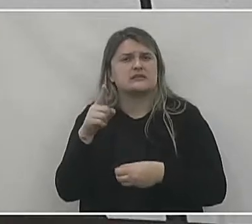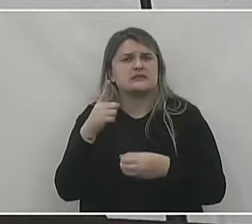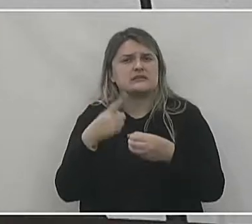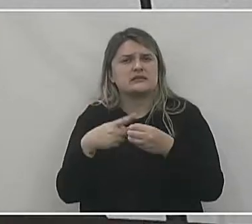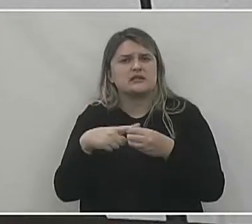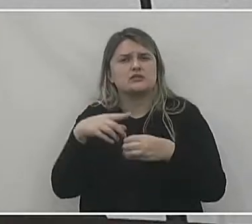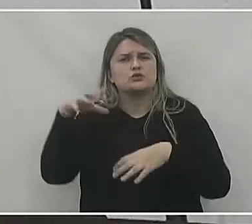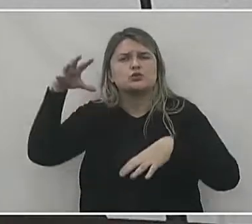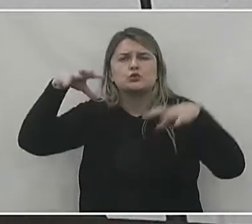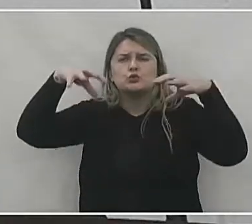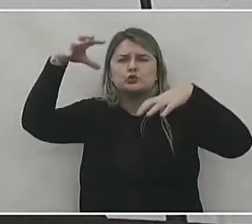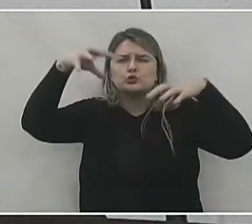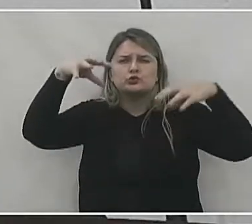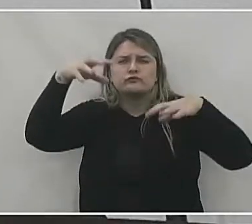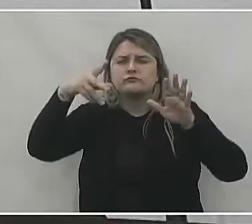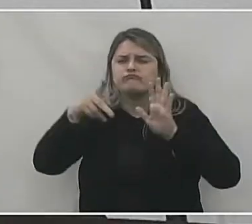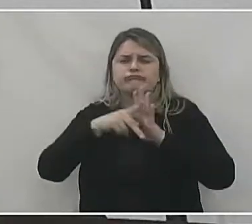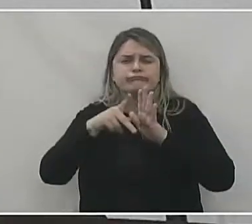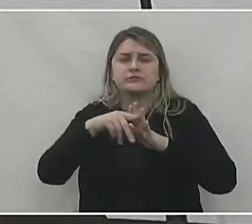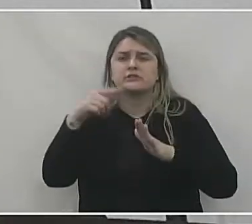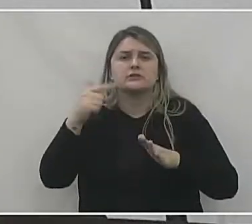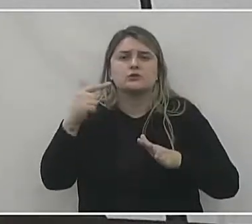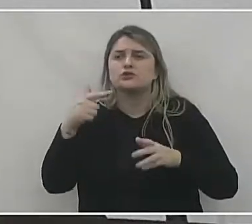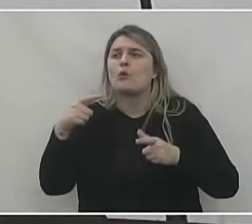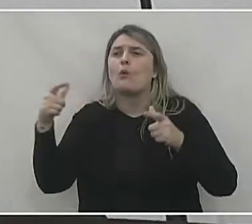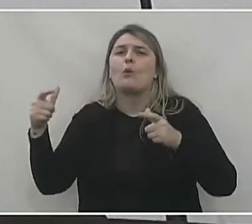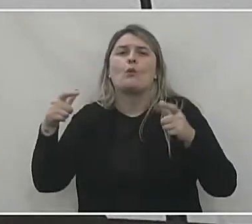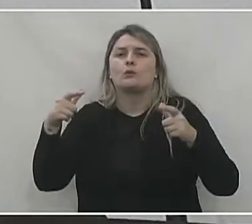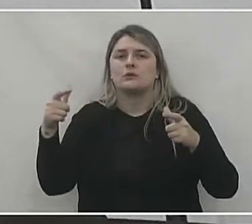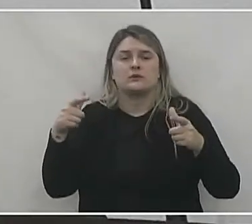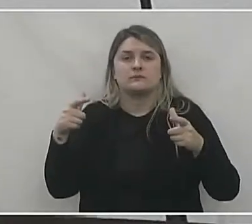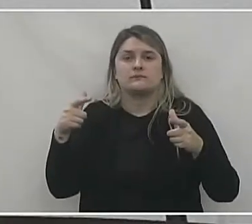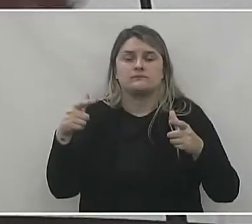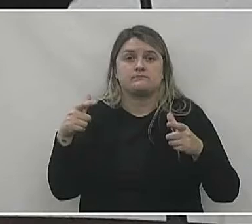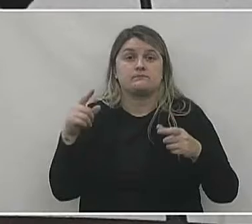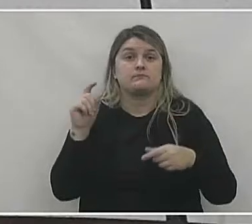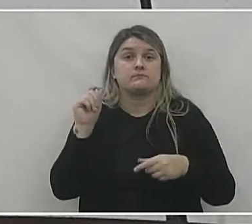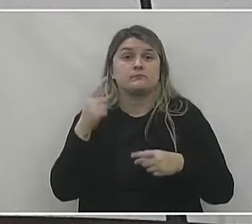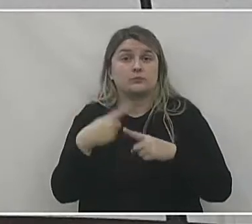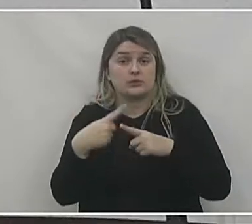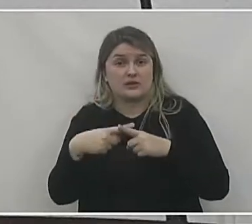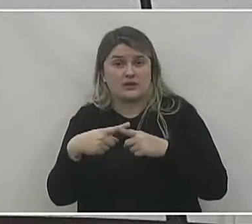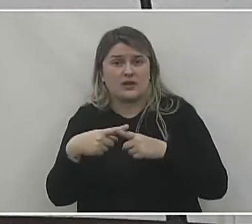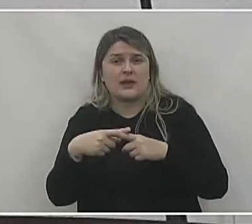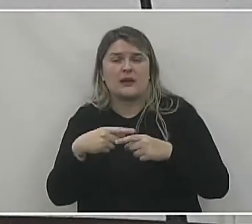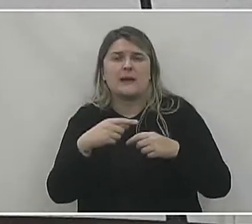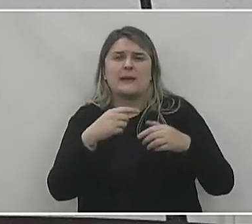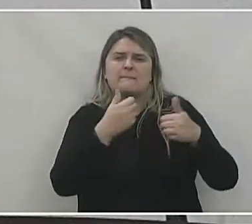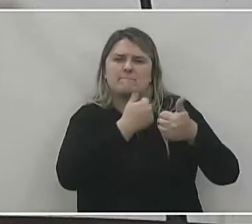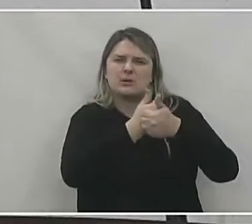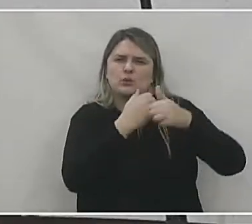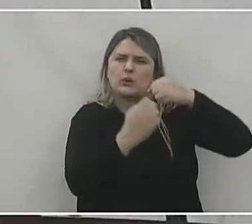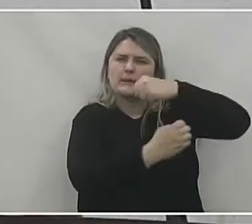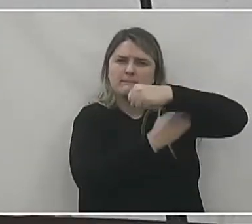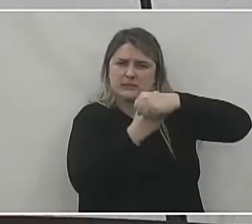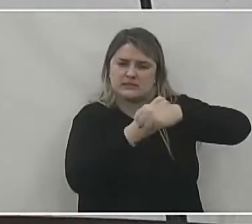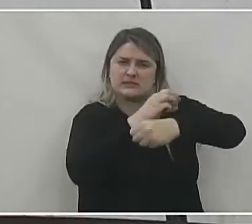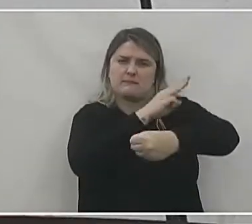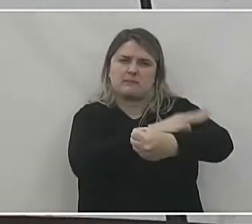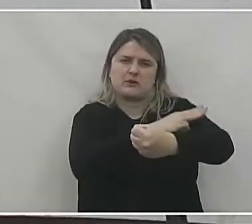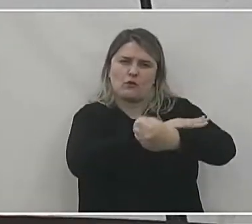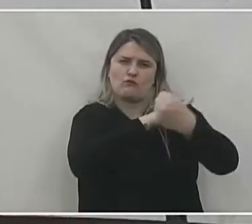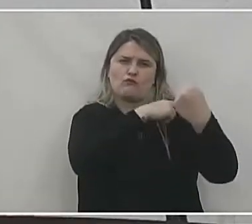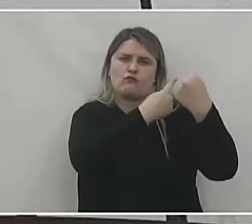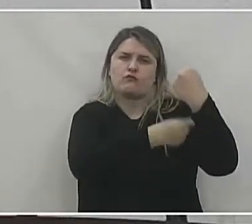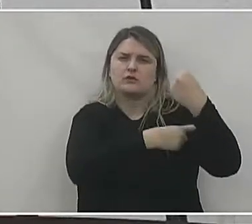chuva isolada. Ela não tinha para onde sair, porque ali no Miguel Forte, na saída lá,